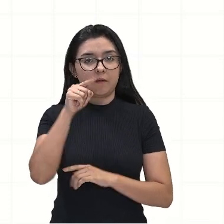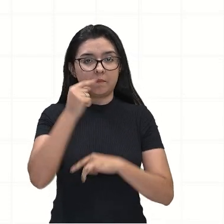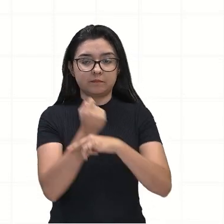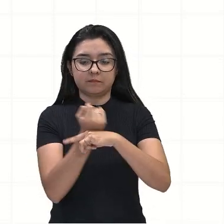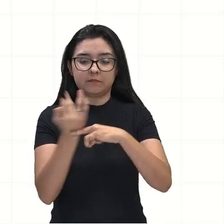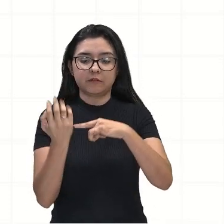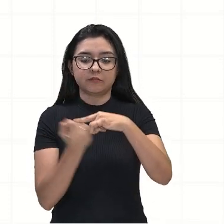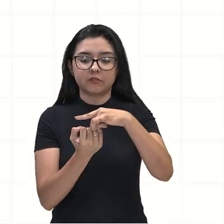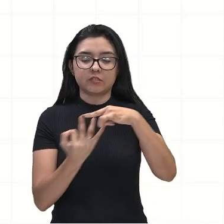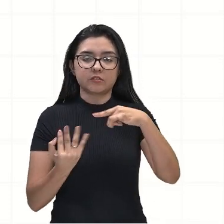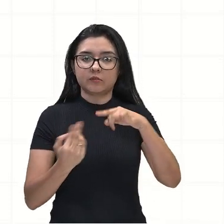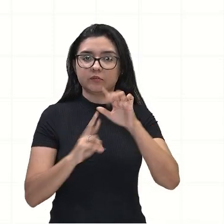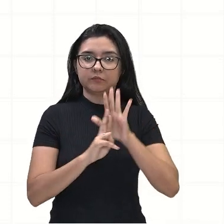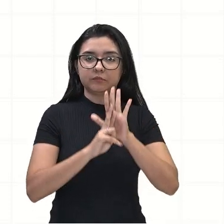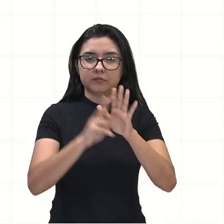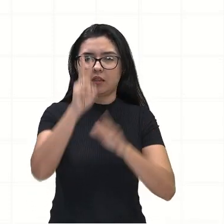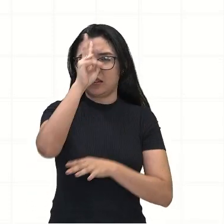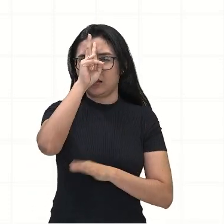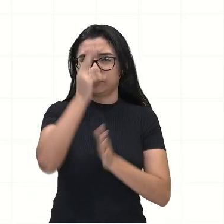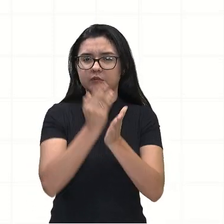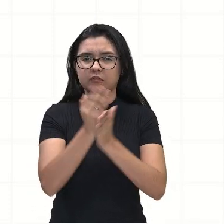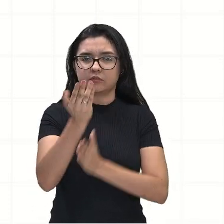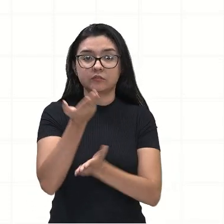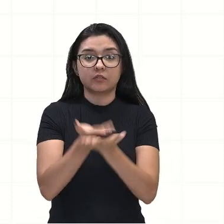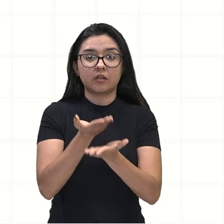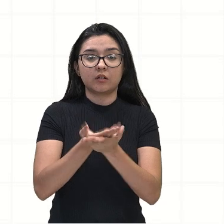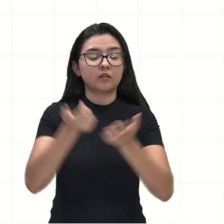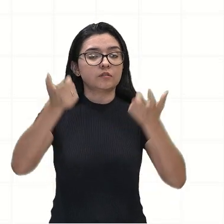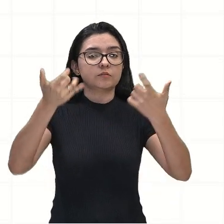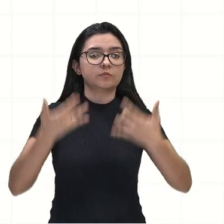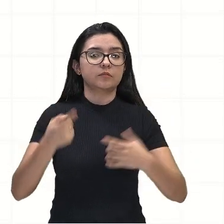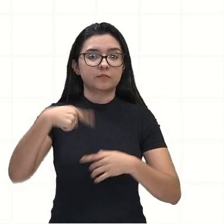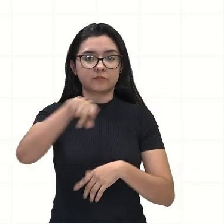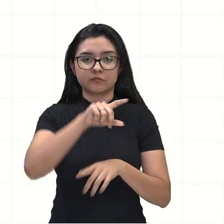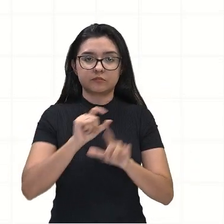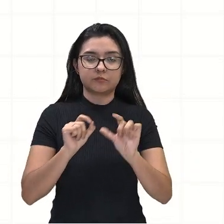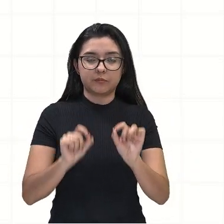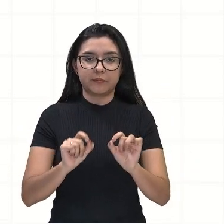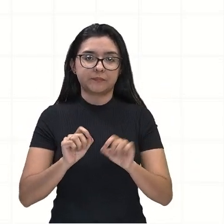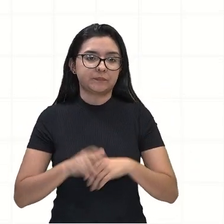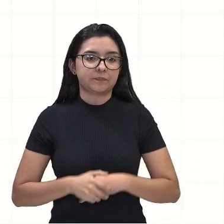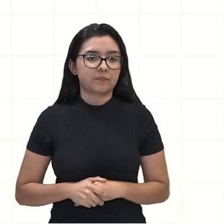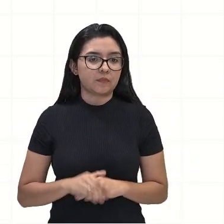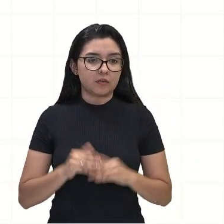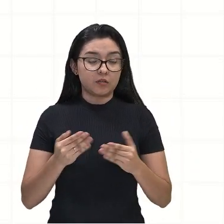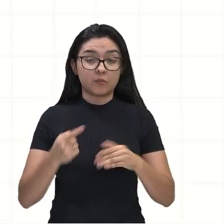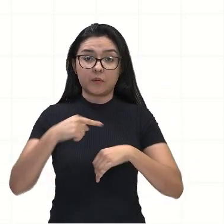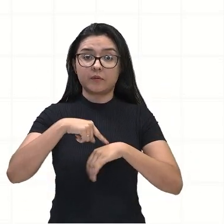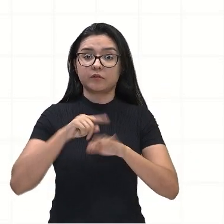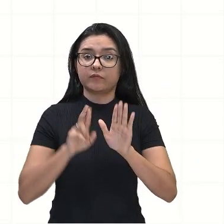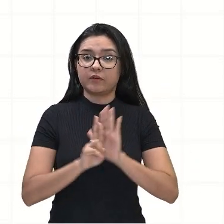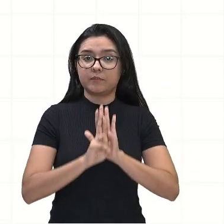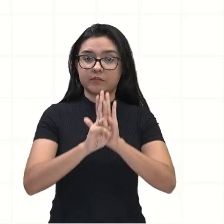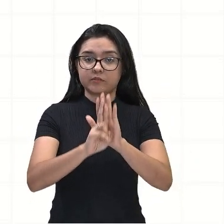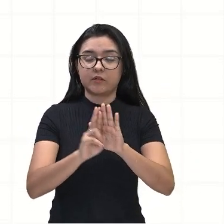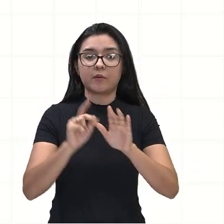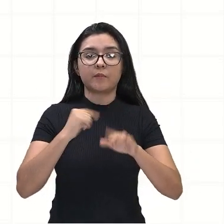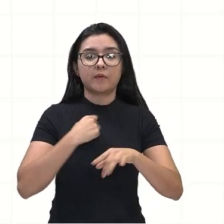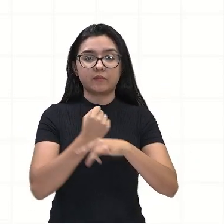E aí, pessoal, lembra do início da aula que eu falei para vocês que ao representarmos uma